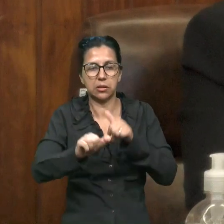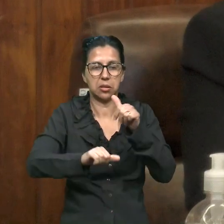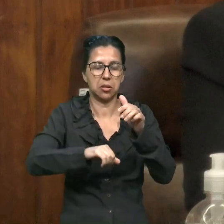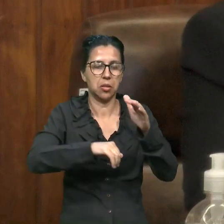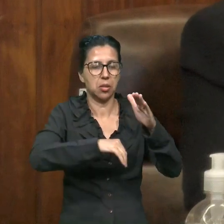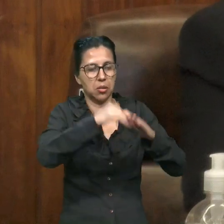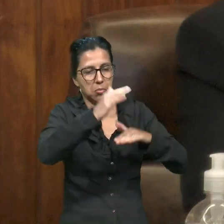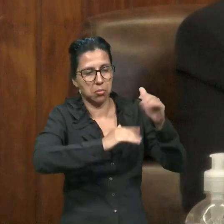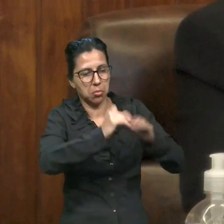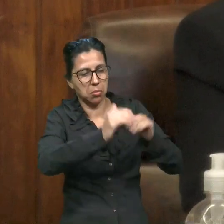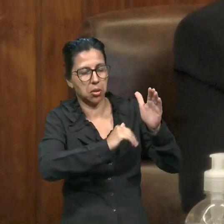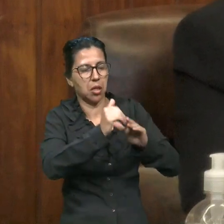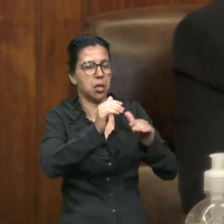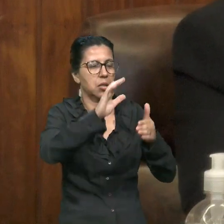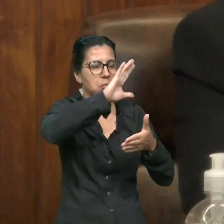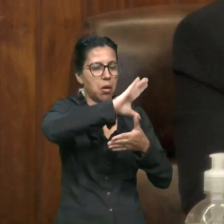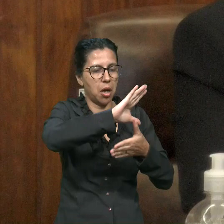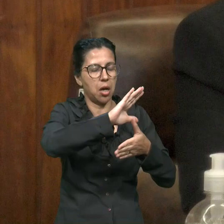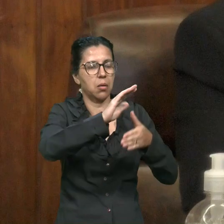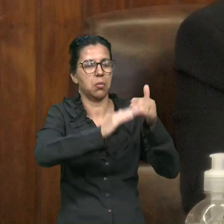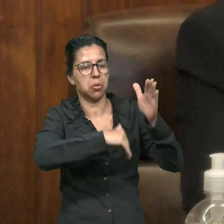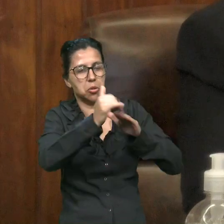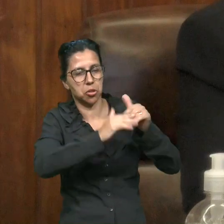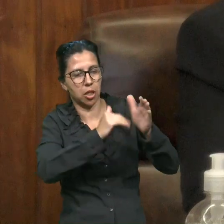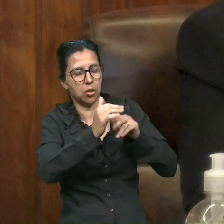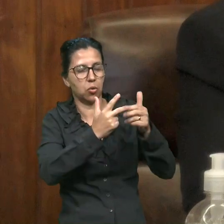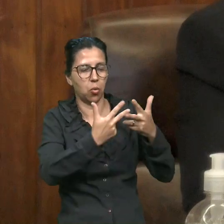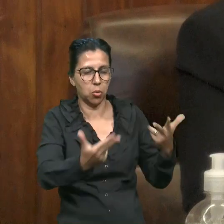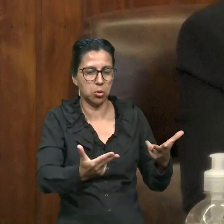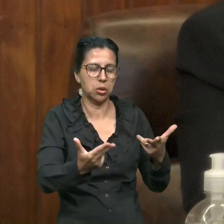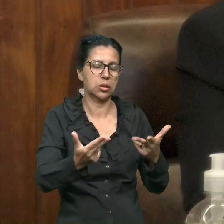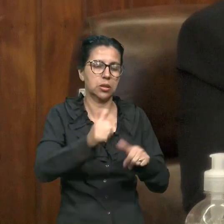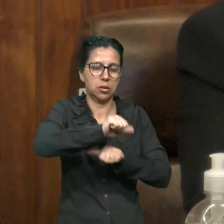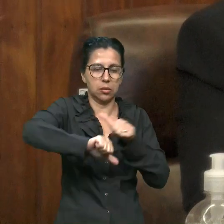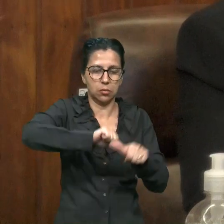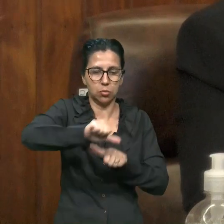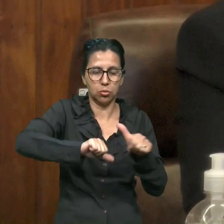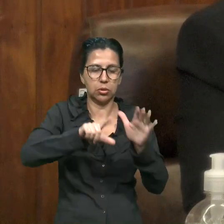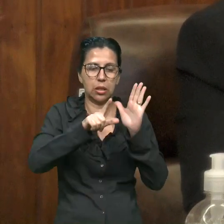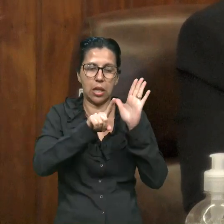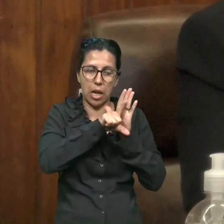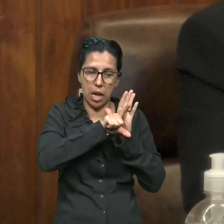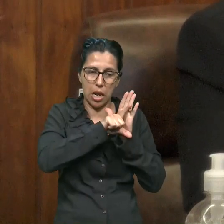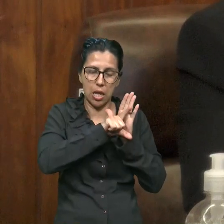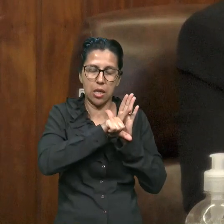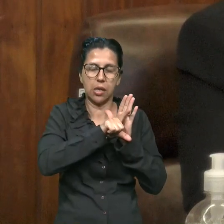claro que houve mácula no processo licitatório, onde, mais uma vez, a Lei